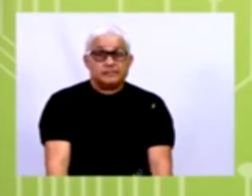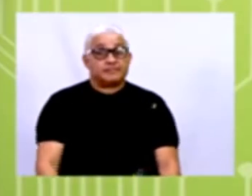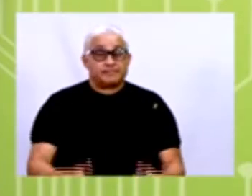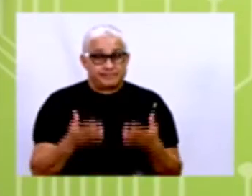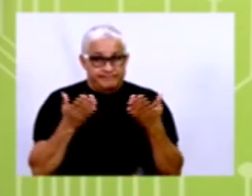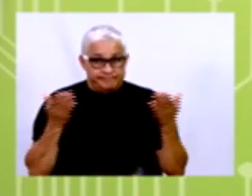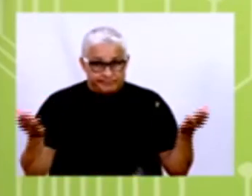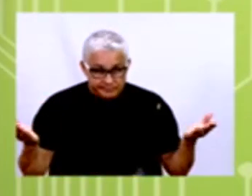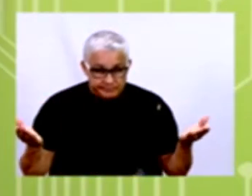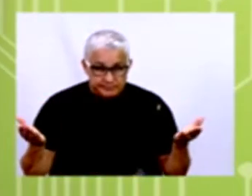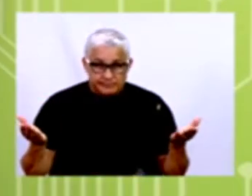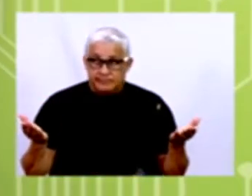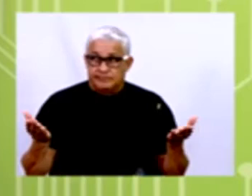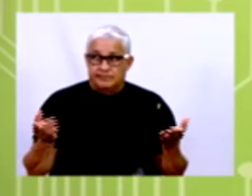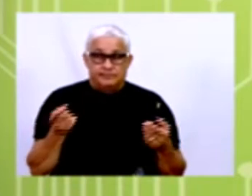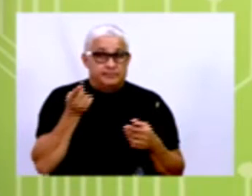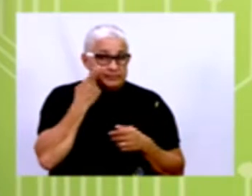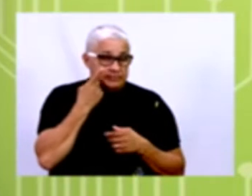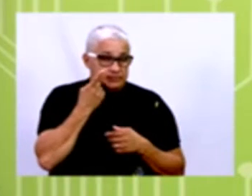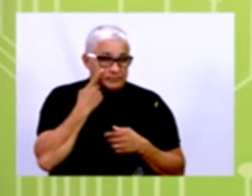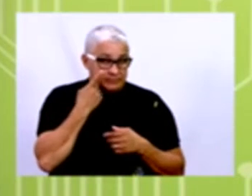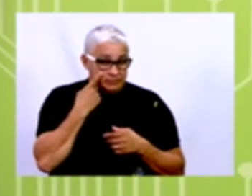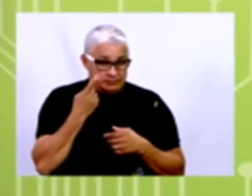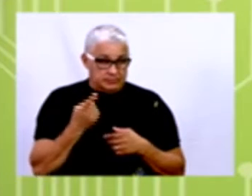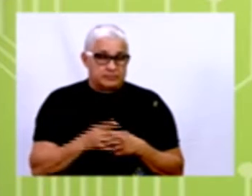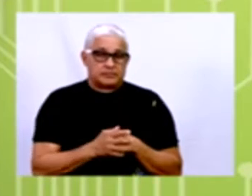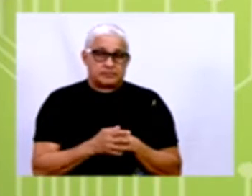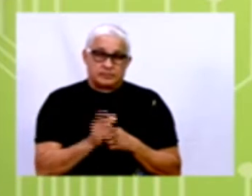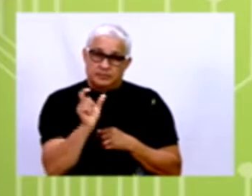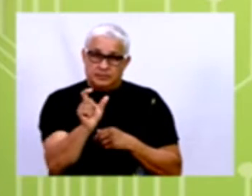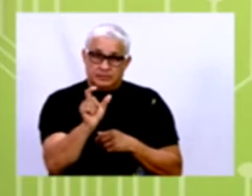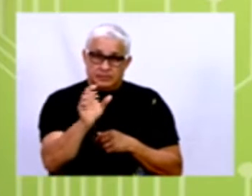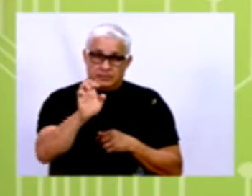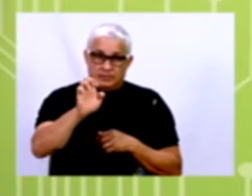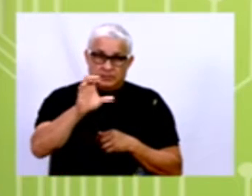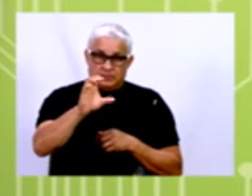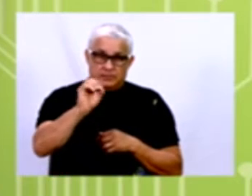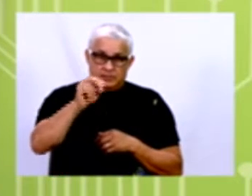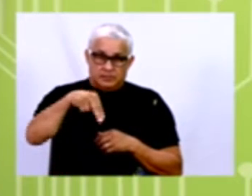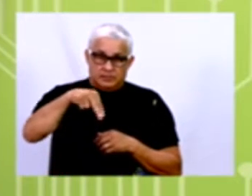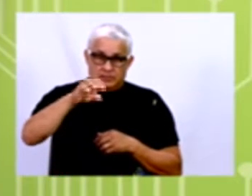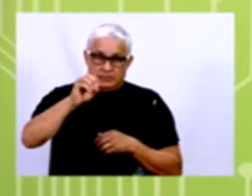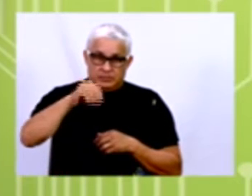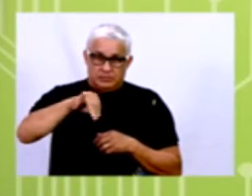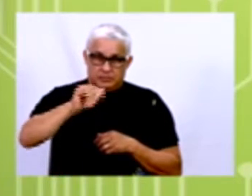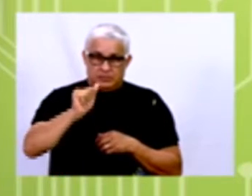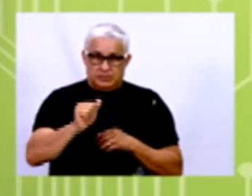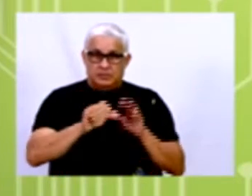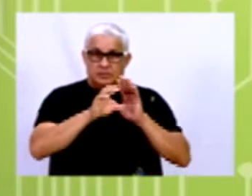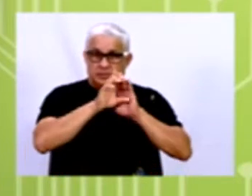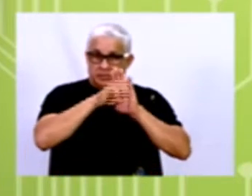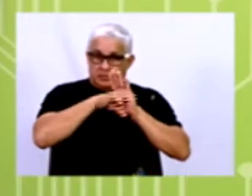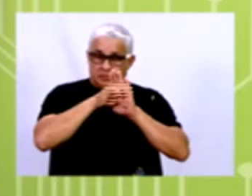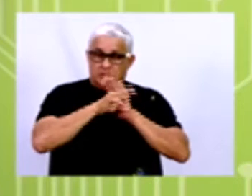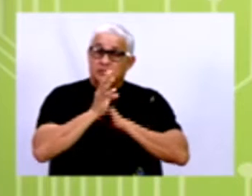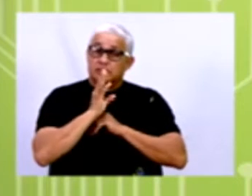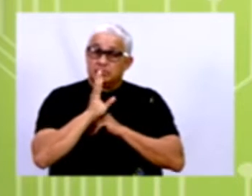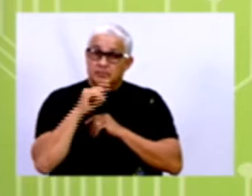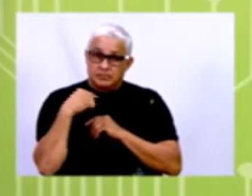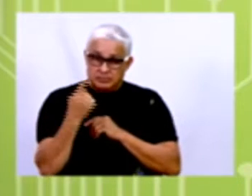Então, como podemos ver, a palavra economia é um conceito bastante